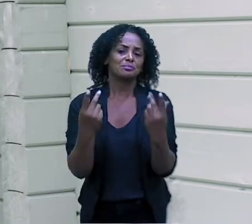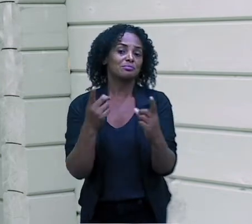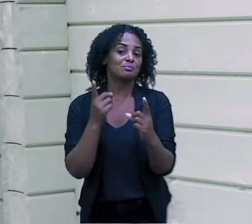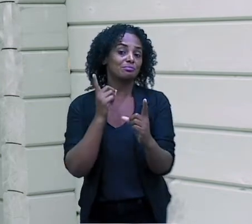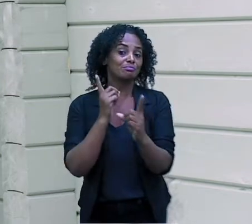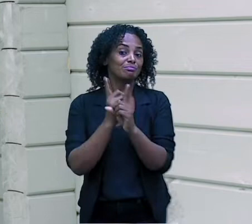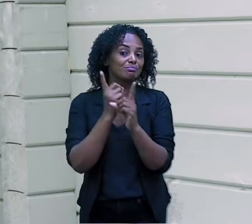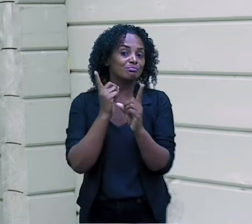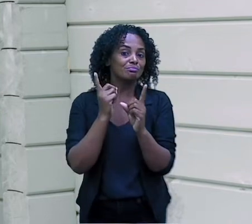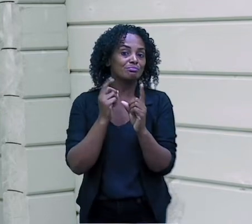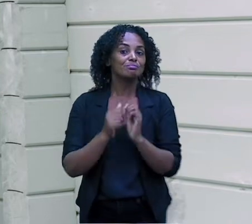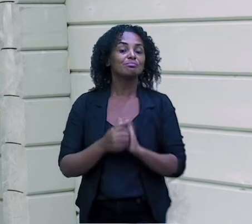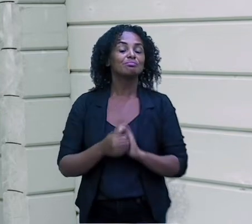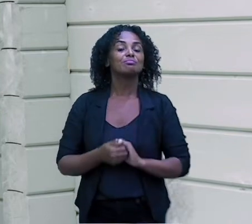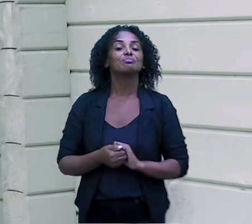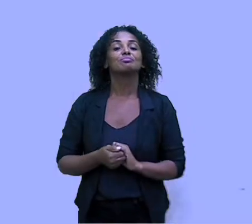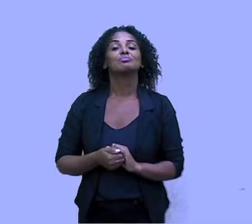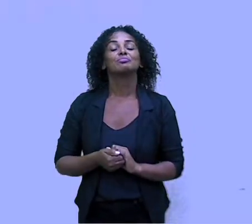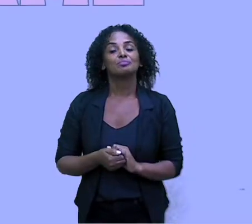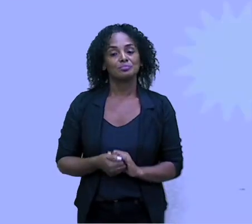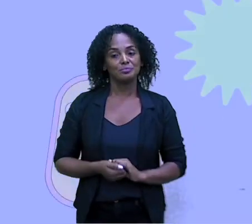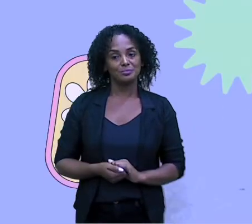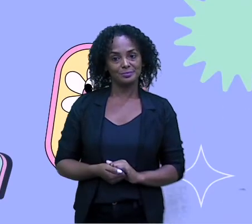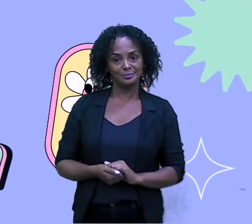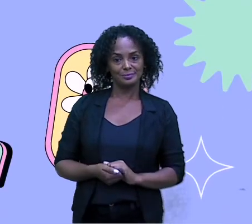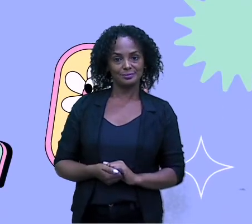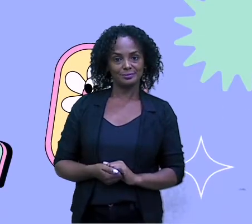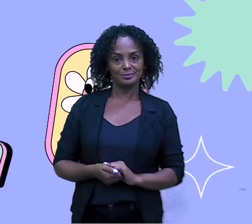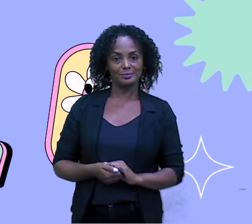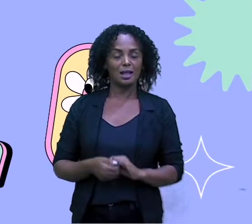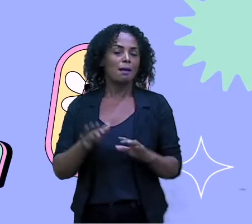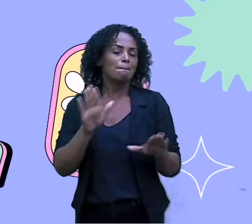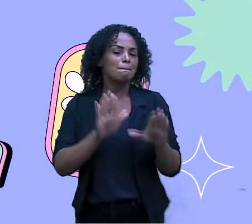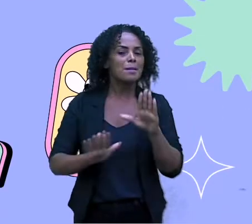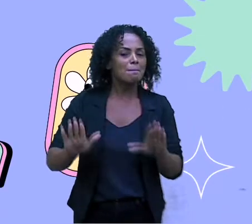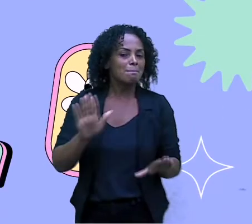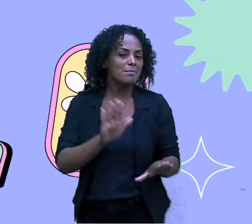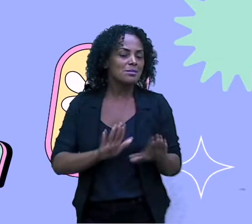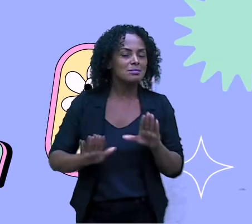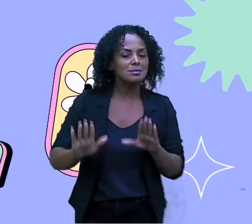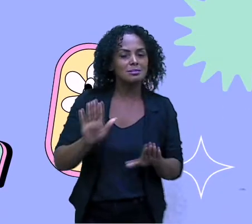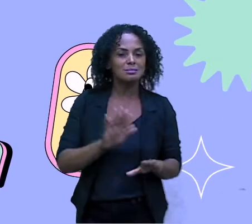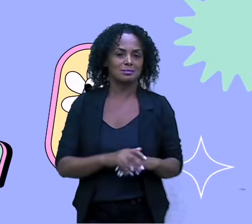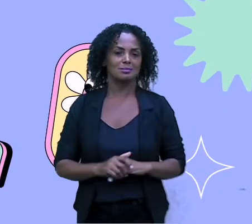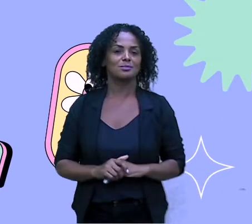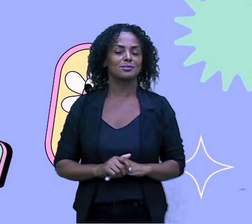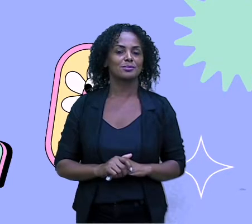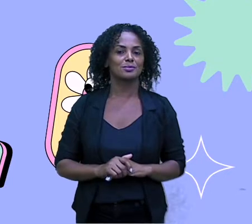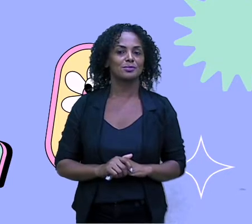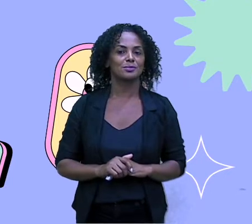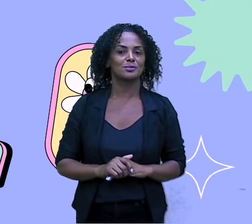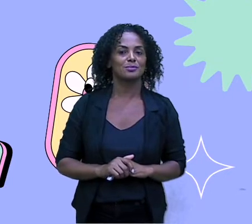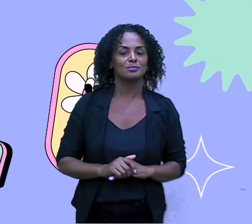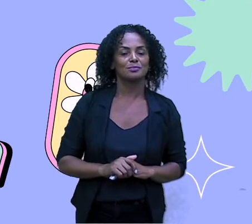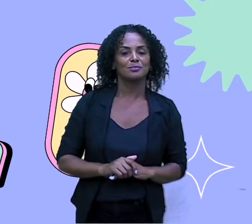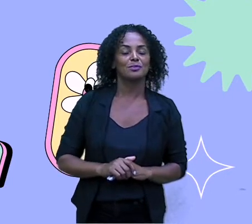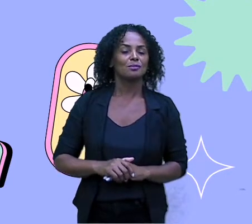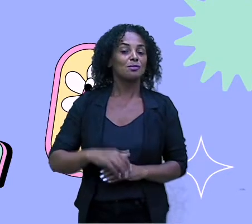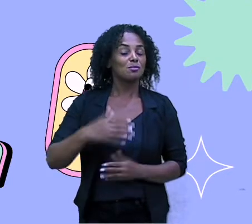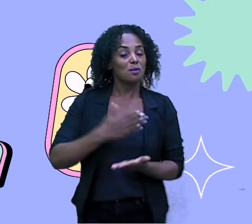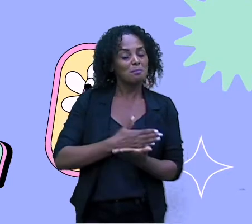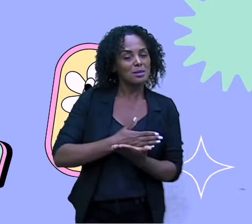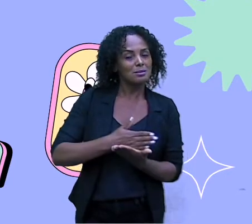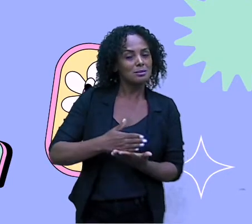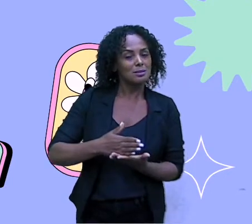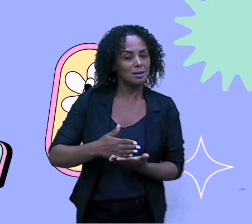lá. Let's play the memory game, ok? Preparadinho aí, ó. Let's play the memory game. Vamos lá pro segundo round? Vamos ver